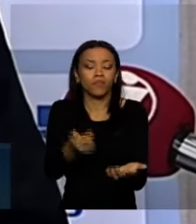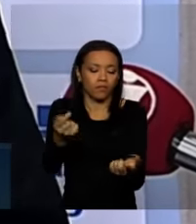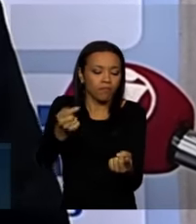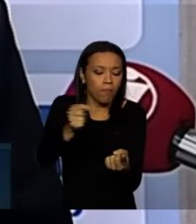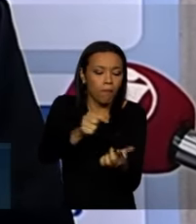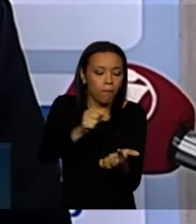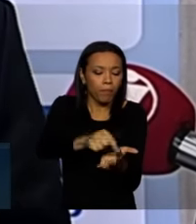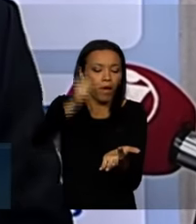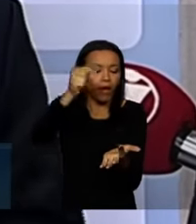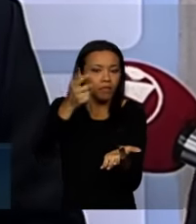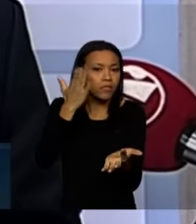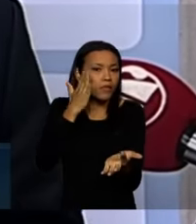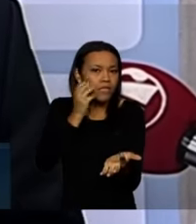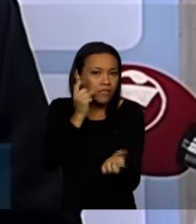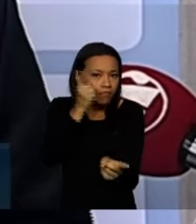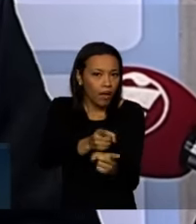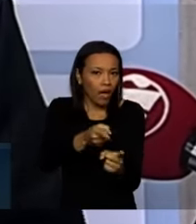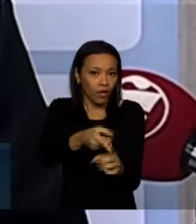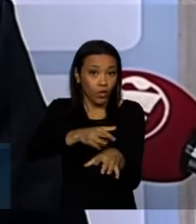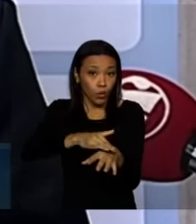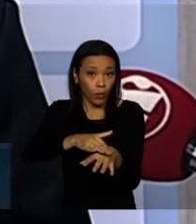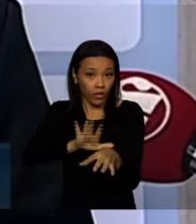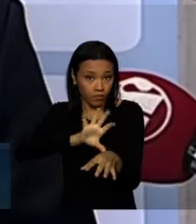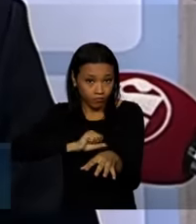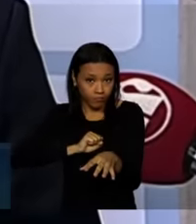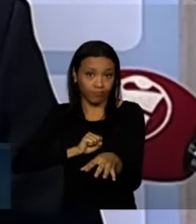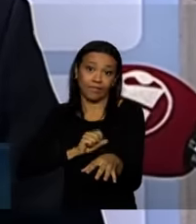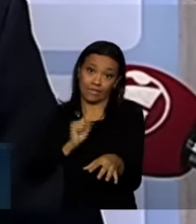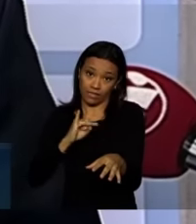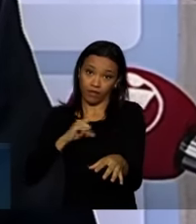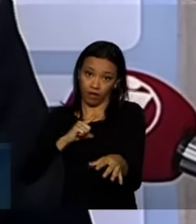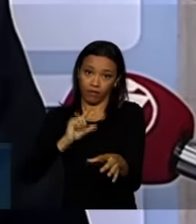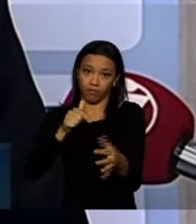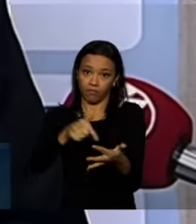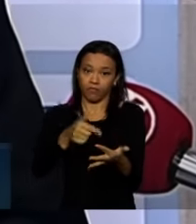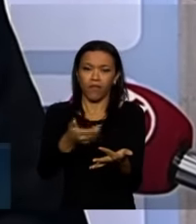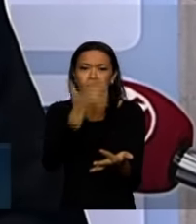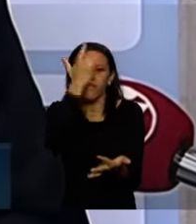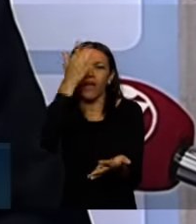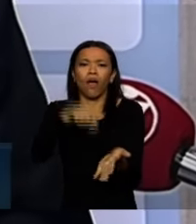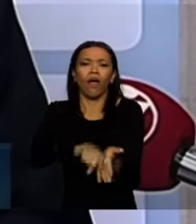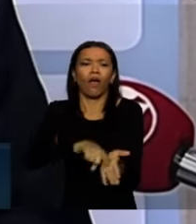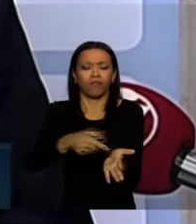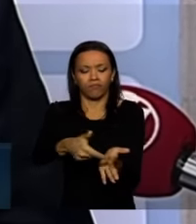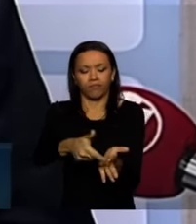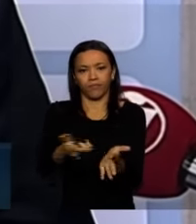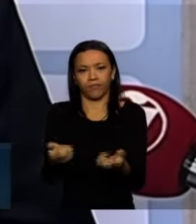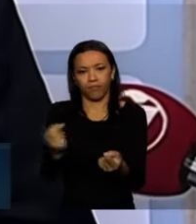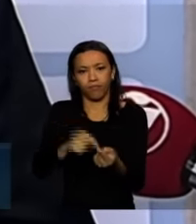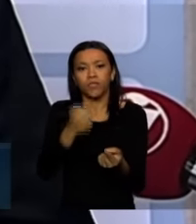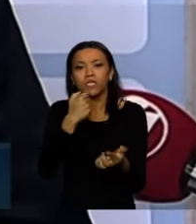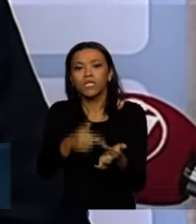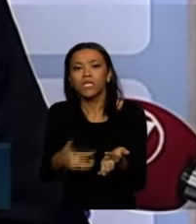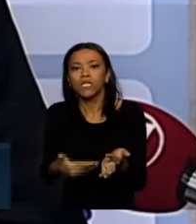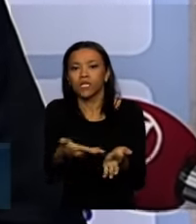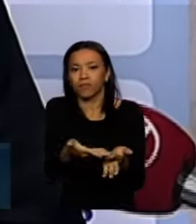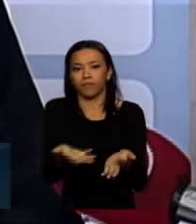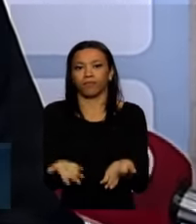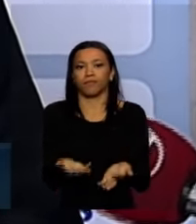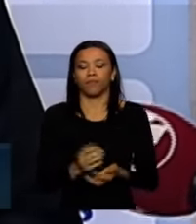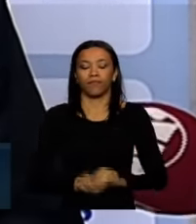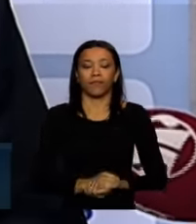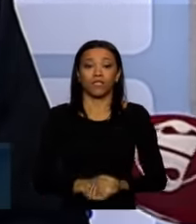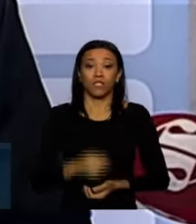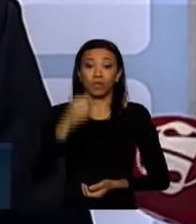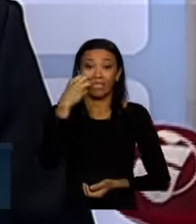o indício se tem para poder fazer testes mais precisos 3 milhões de testes foram realizados em 2015 já